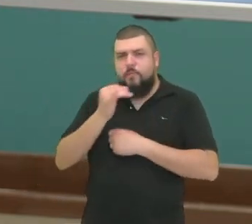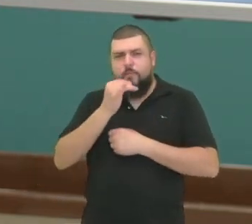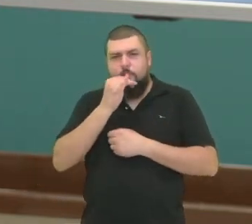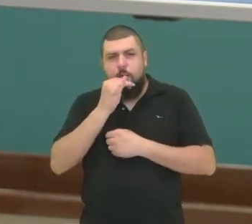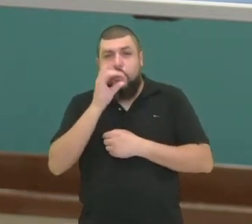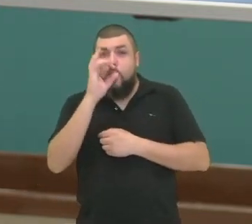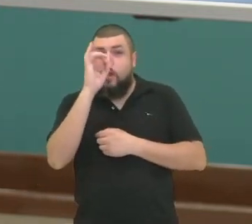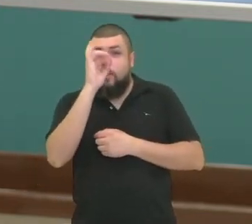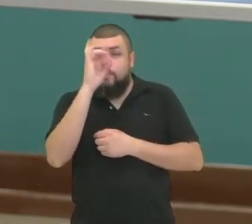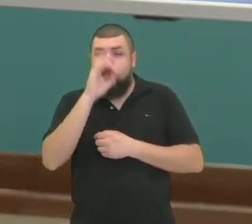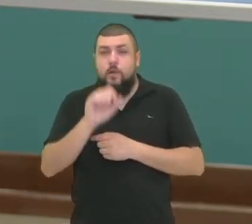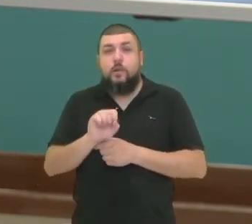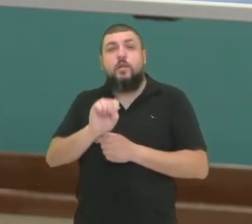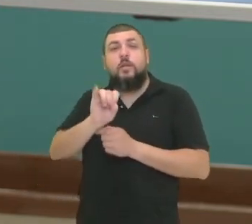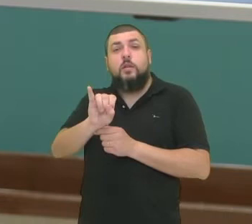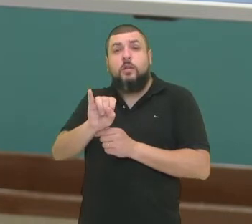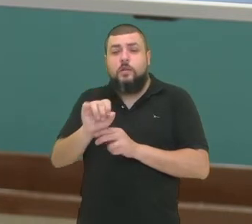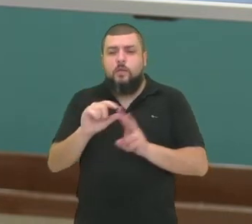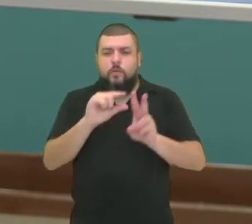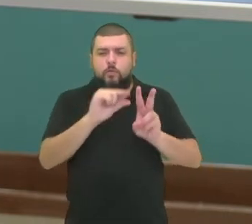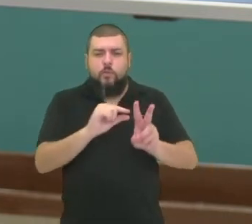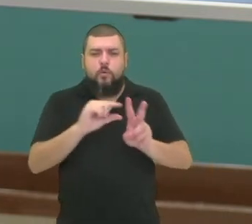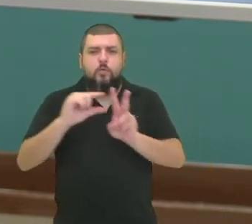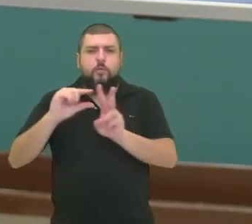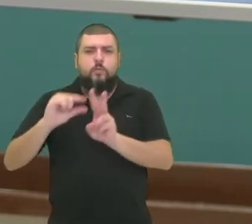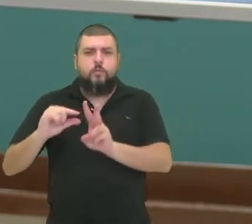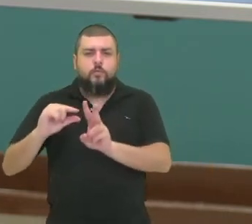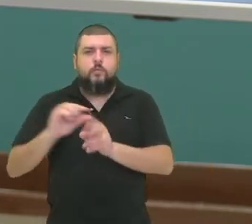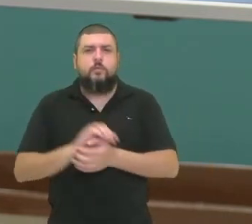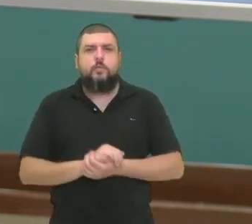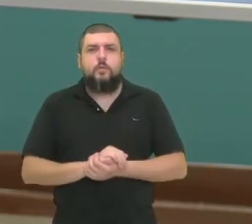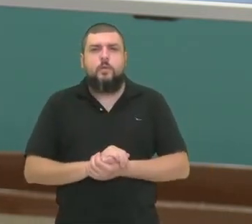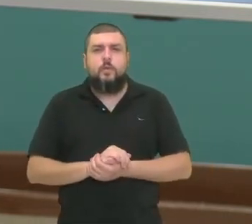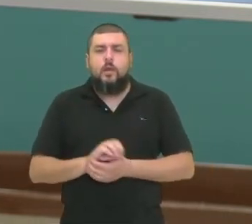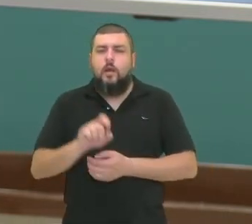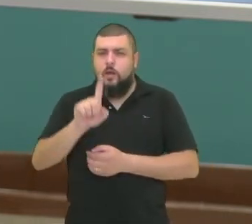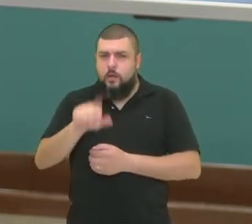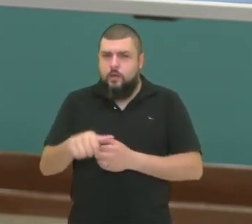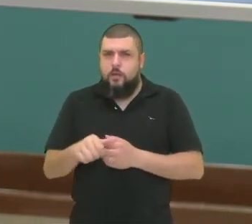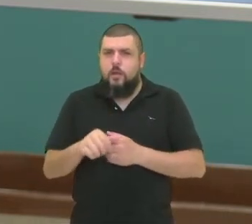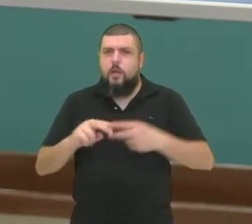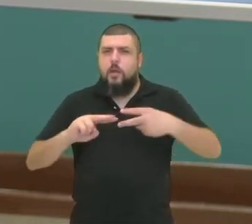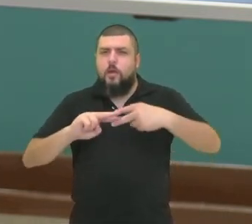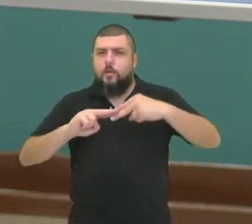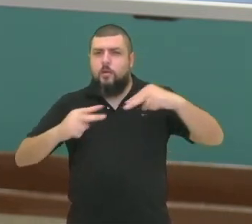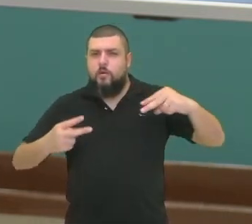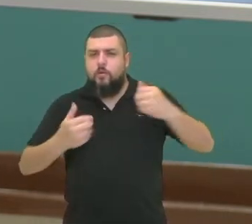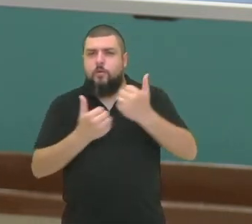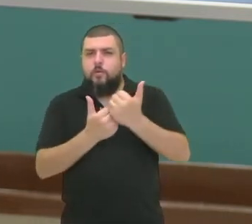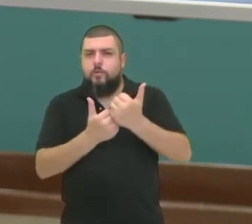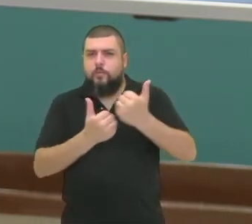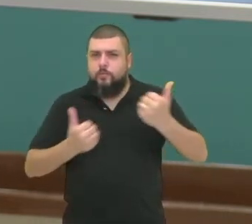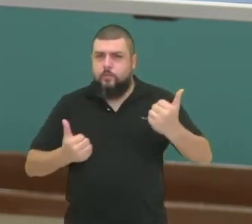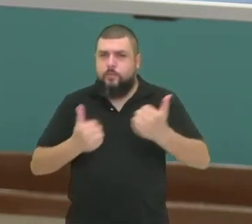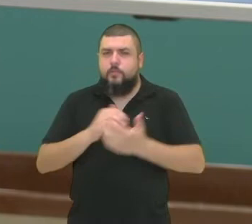duplamente vezinho, vezinho. E aí a gente chama de recessivo. A letra minúscula, recessivo, a letra